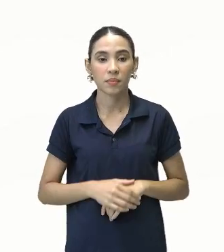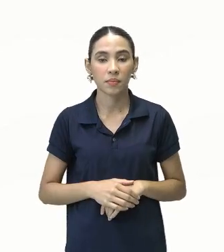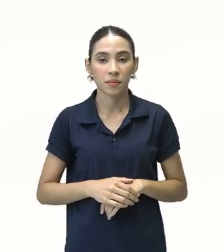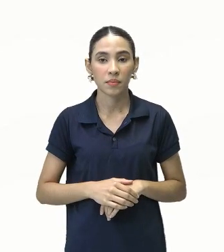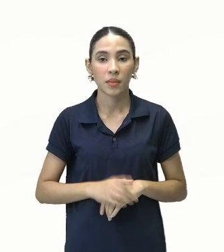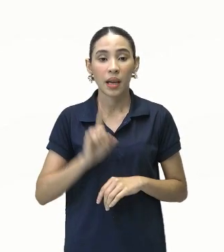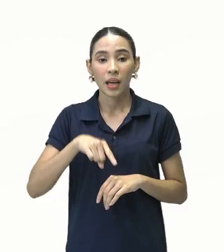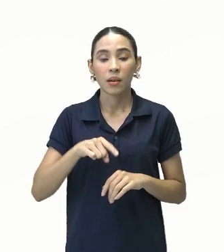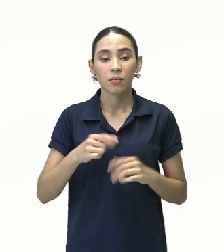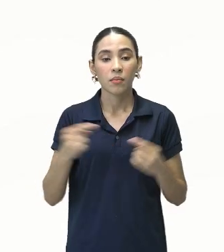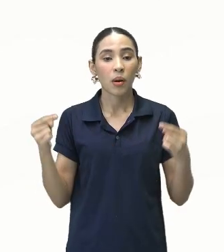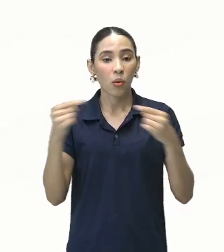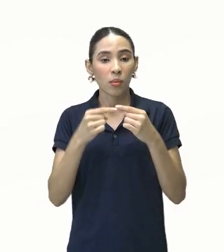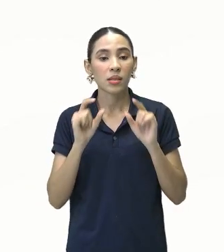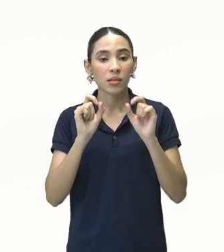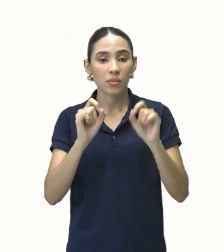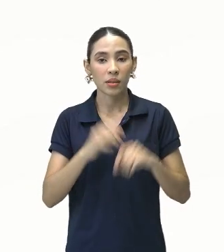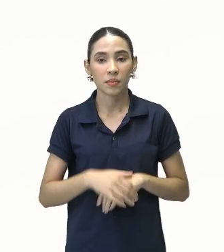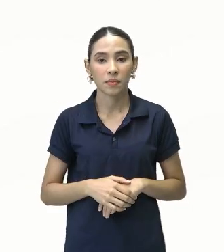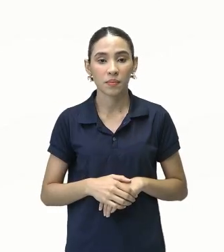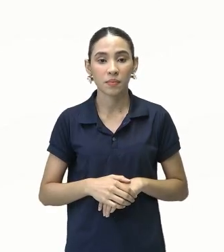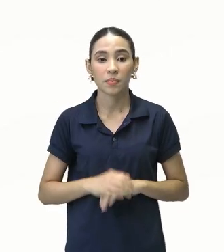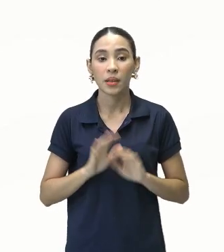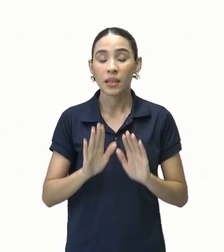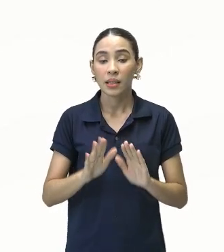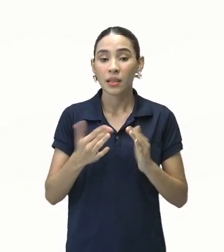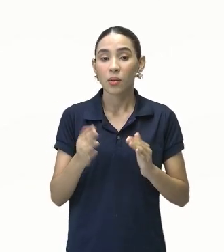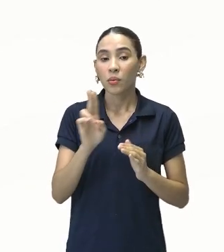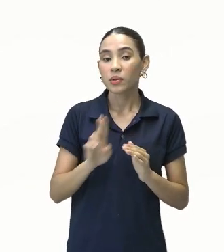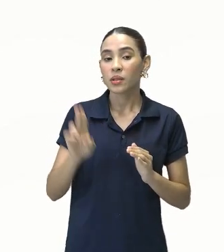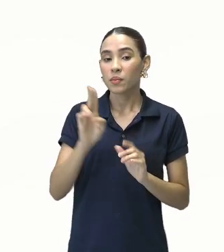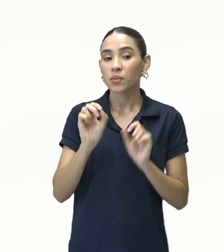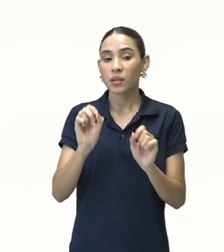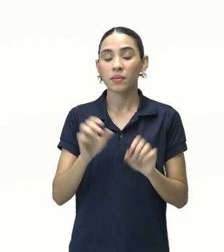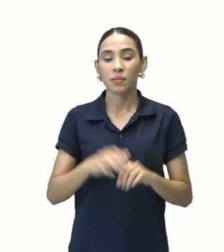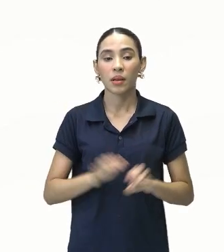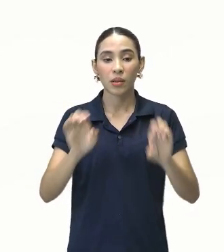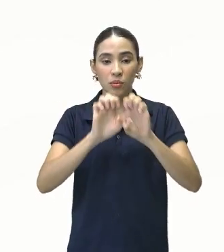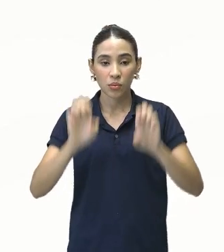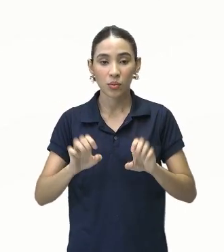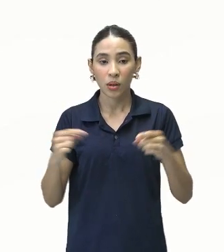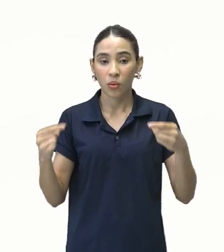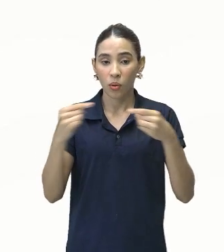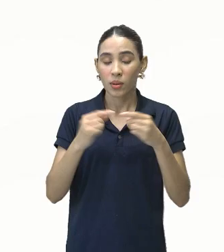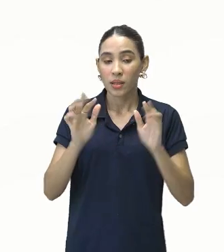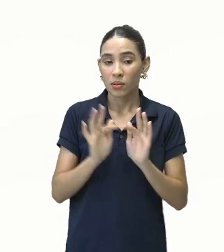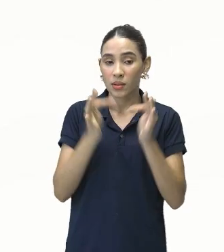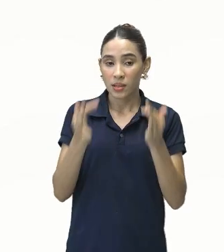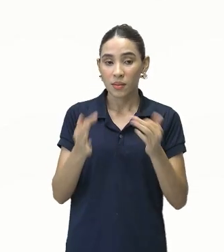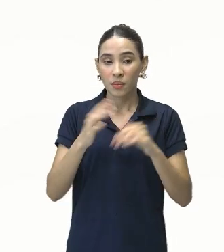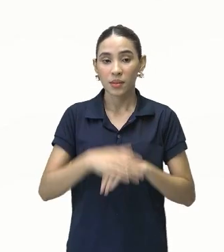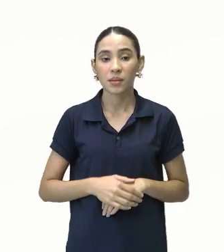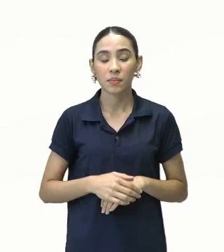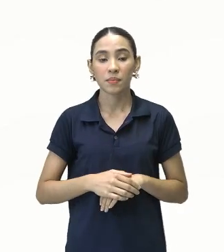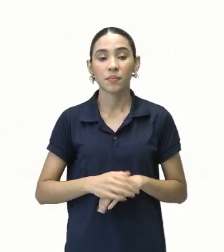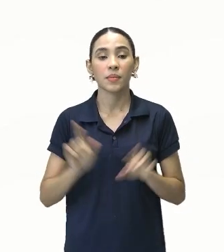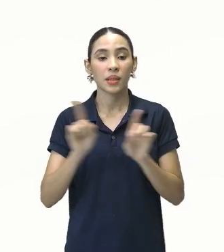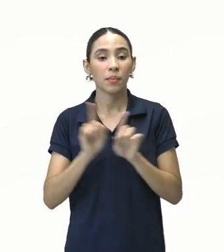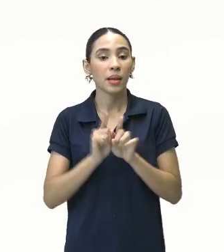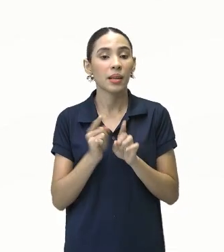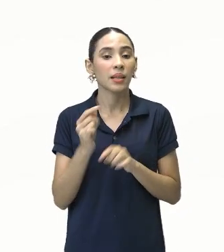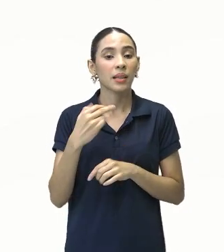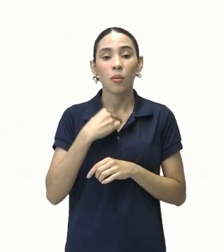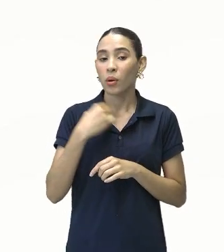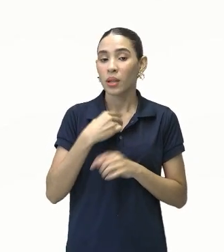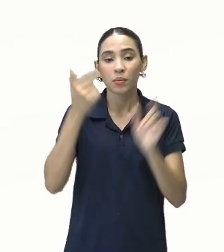trata-se de uma combinação, desculpa. Então, utilizaremos a fórmula de combinação simples, pois também não